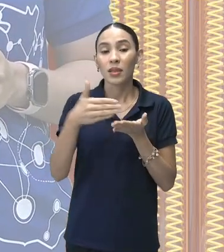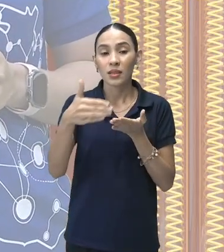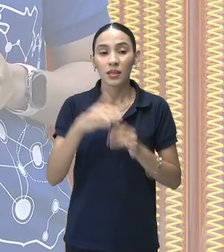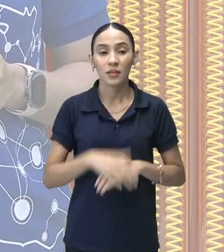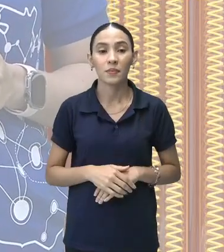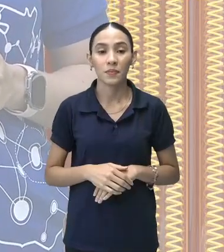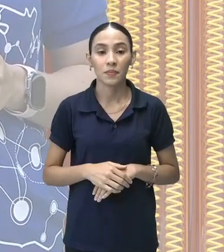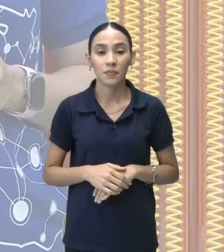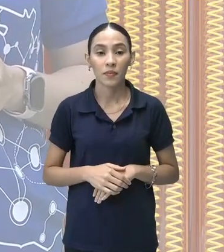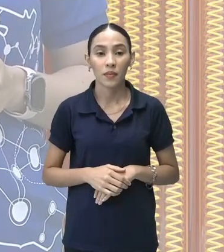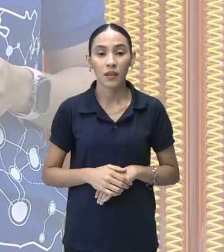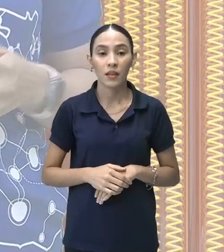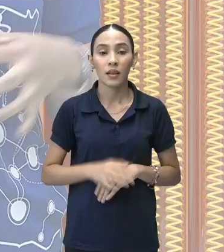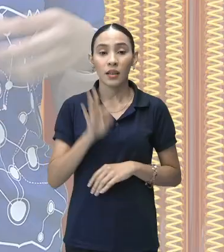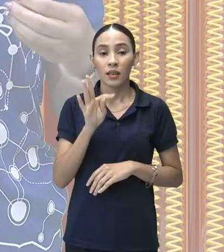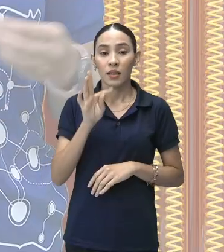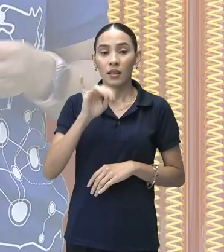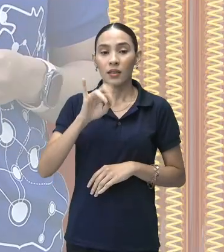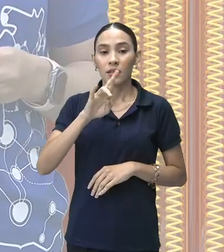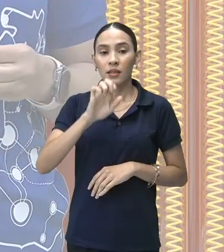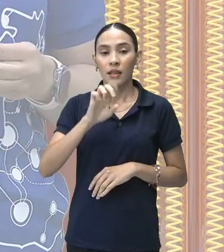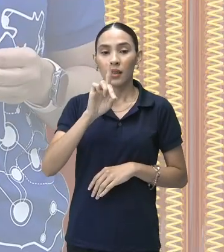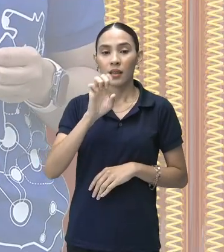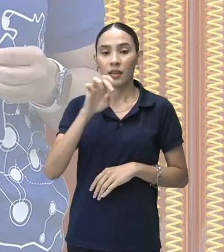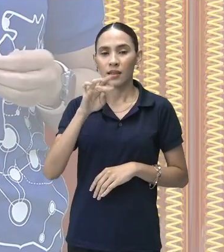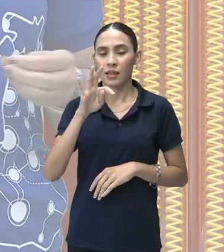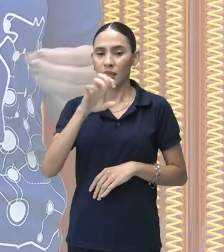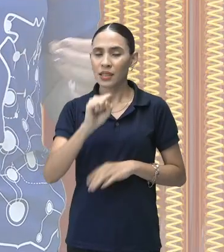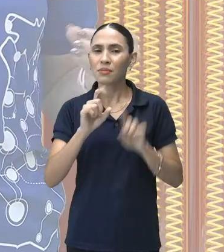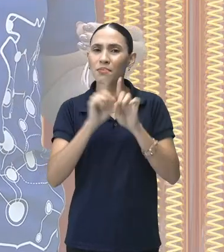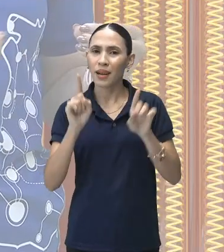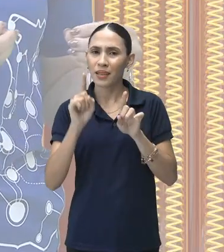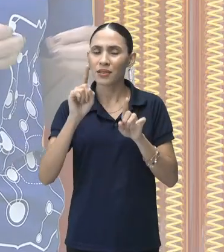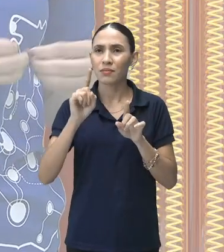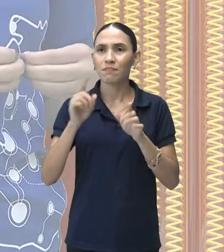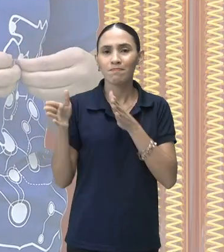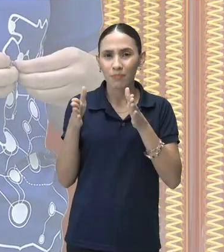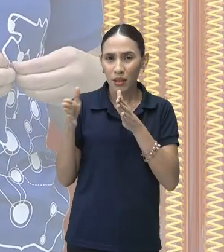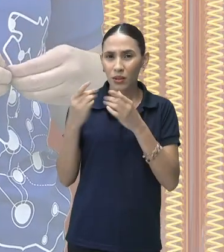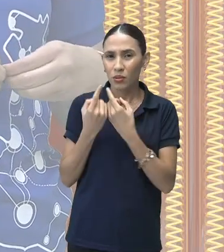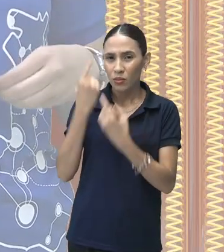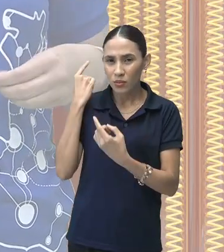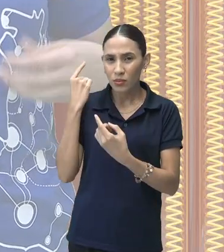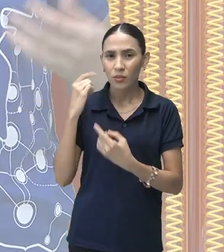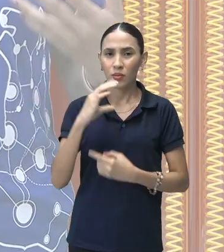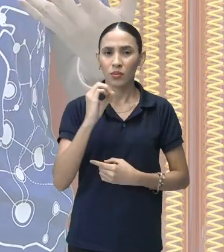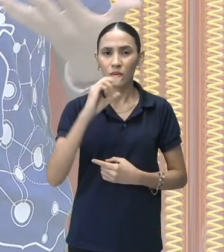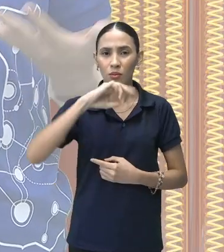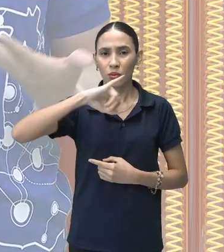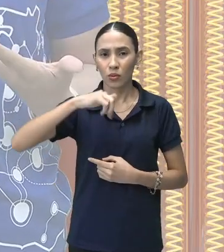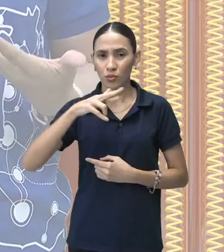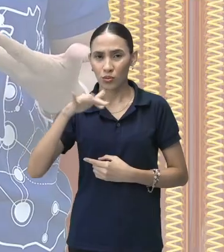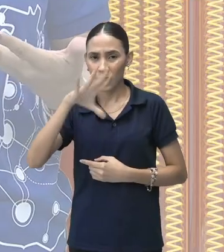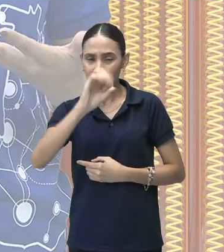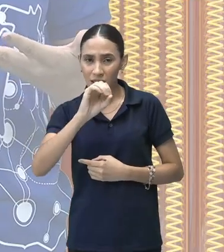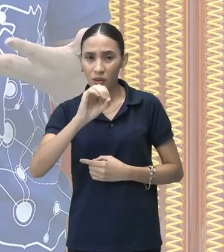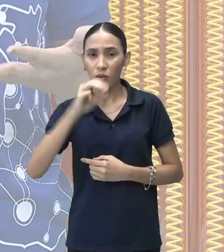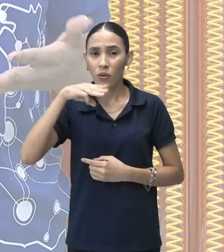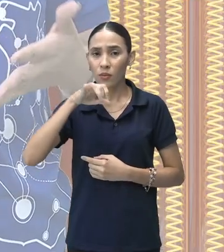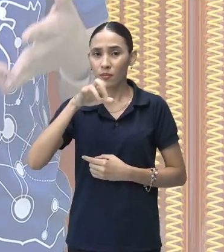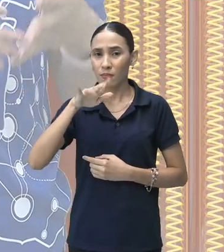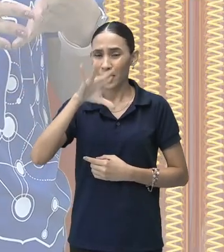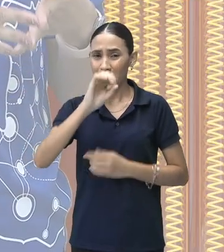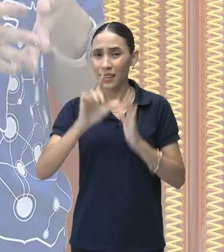falar sobre Tiradentes. Professora, mas Tiradentes nem lá do período da Conjuração Mineira, nem antes desse período?